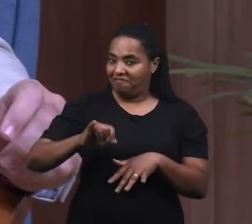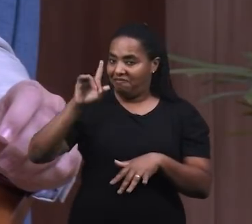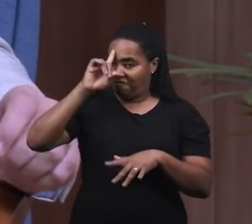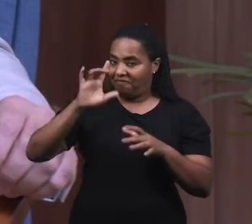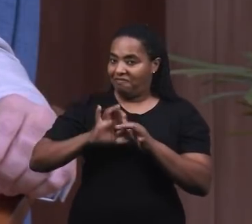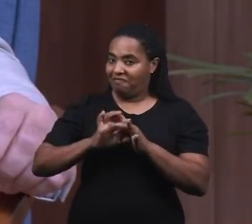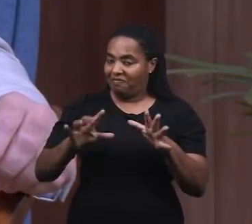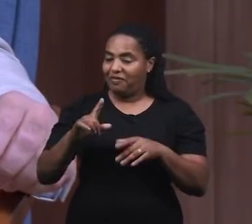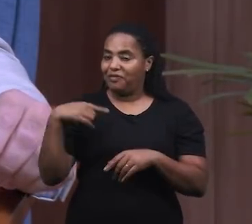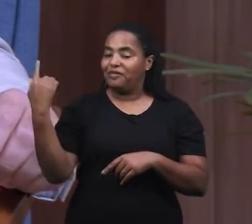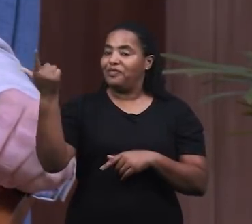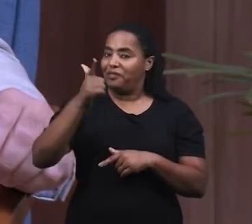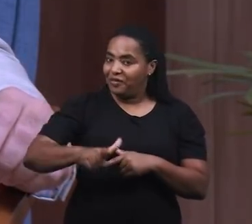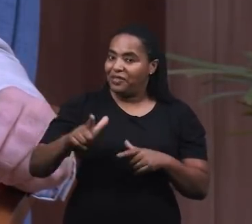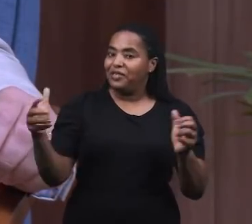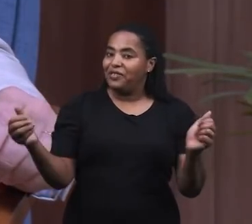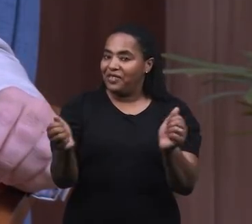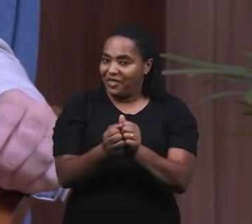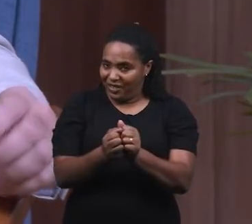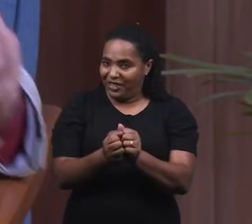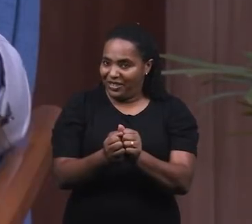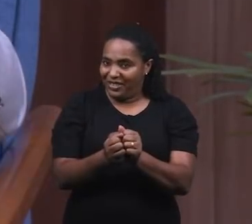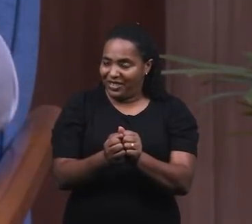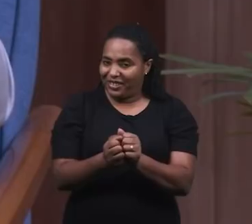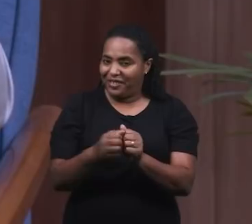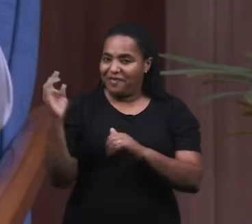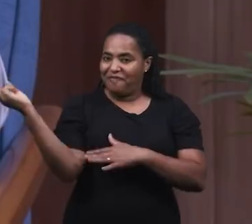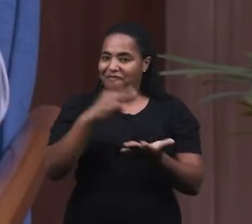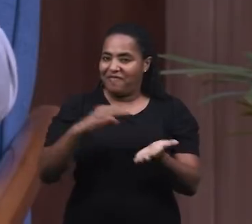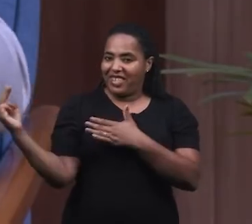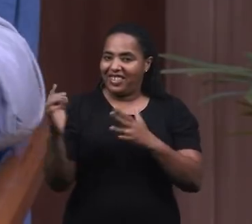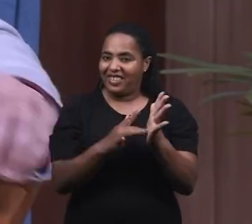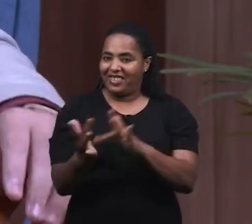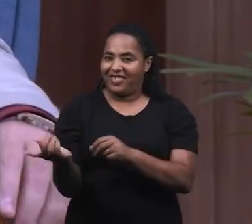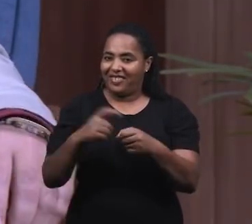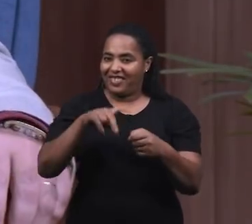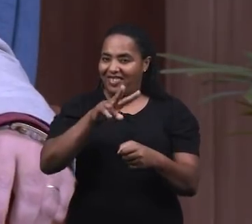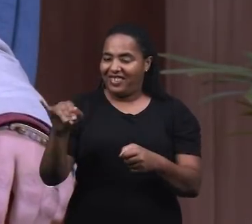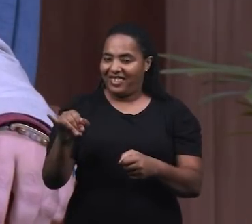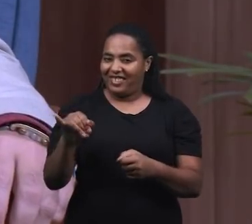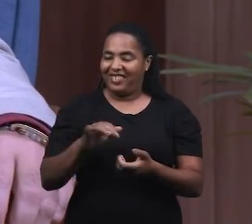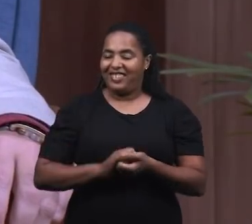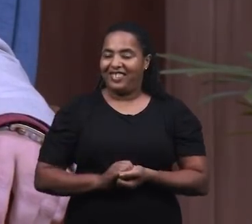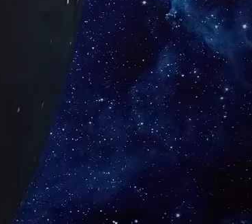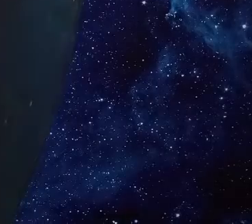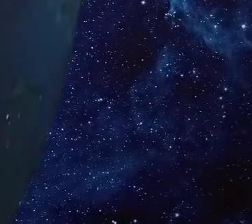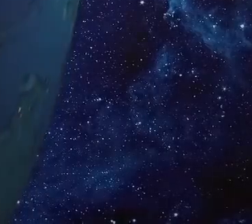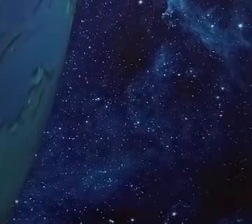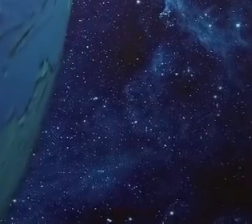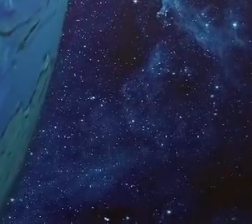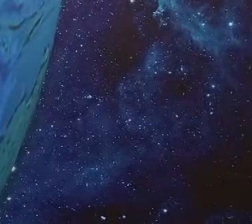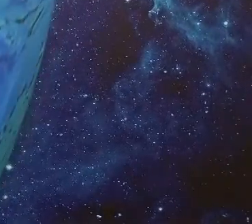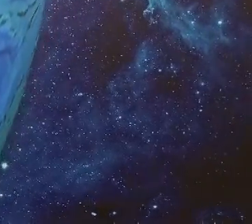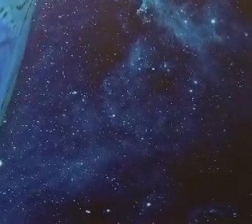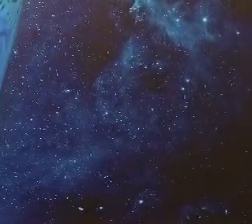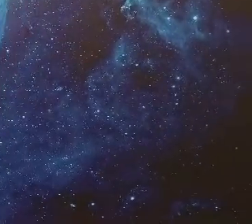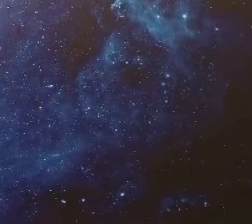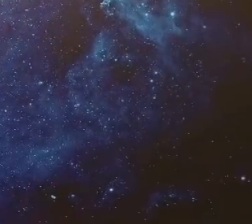quiser, estaremos juntos mais uma vez. Maranata, o Senhor Jesus vem!